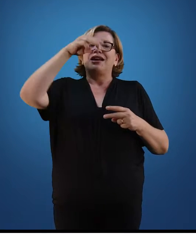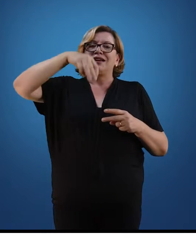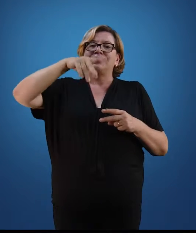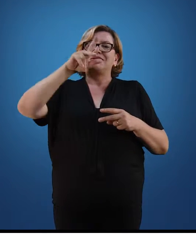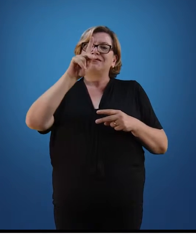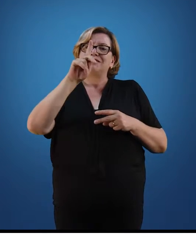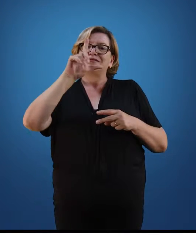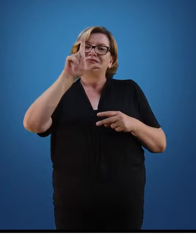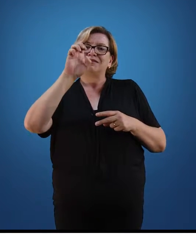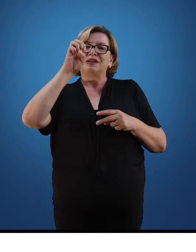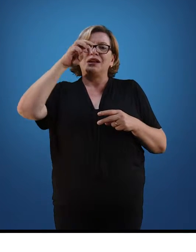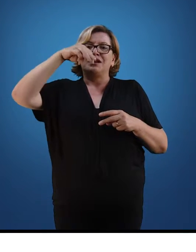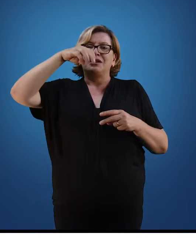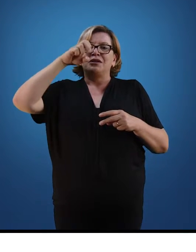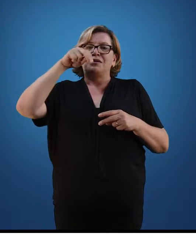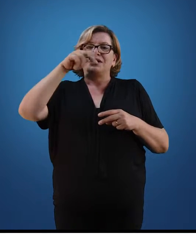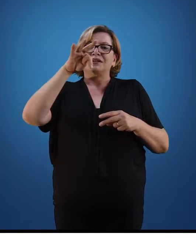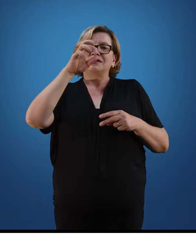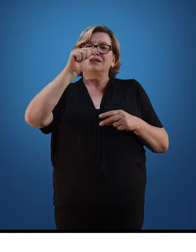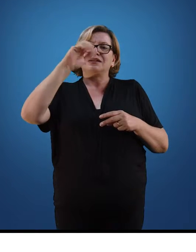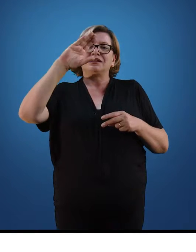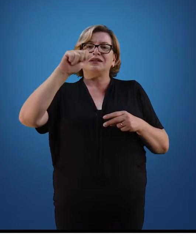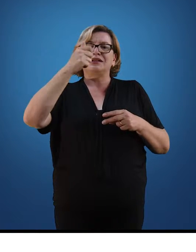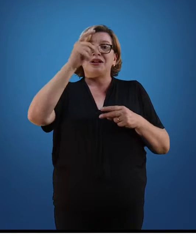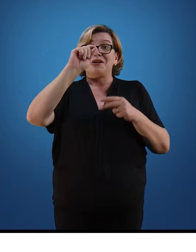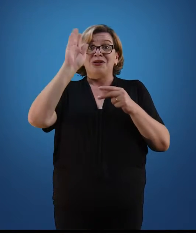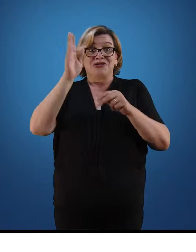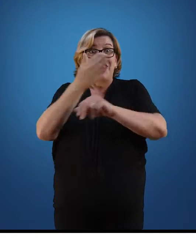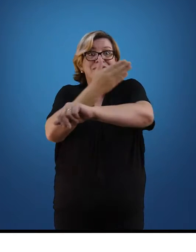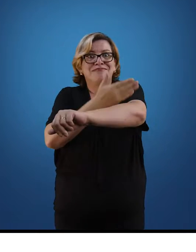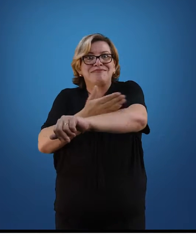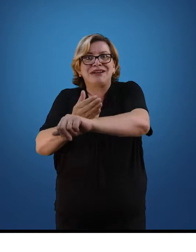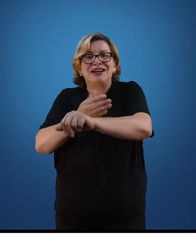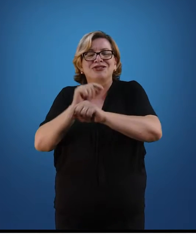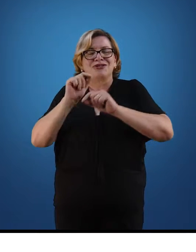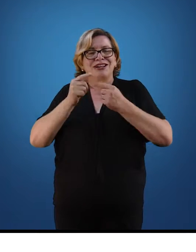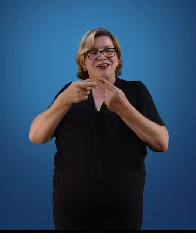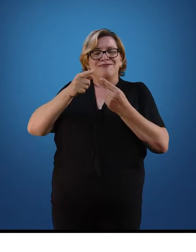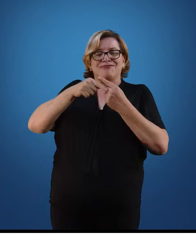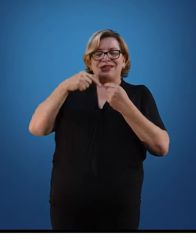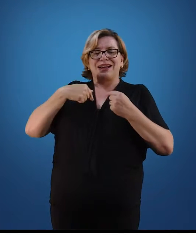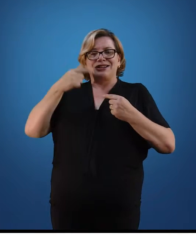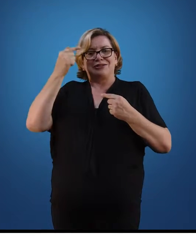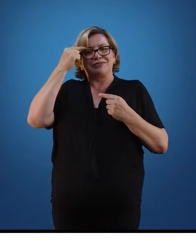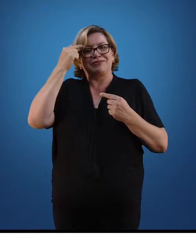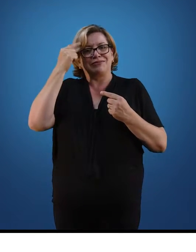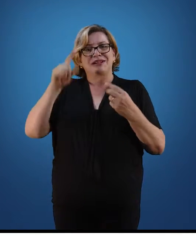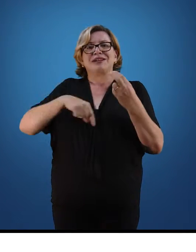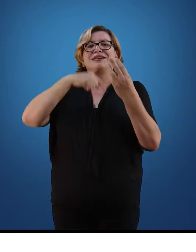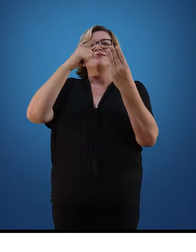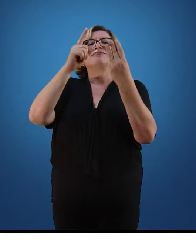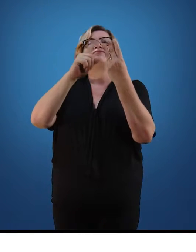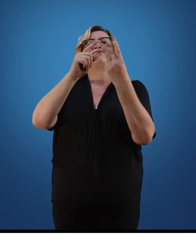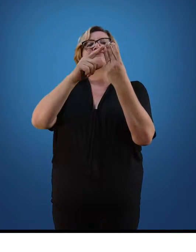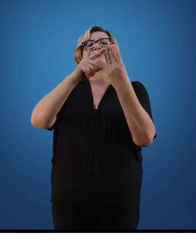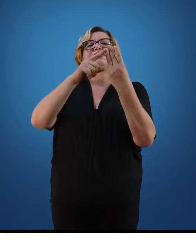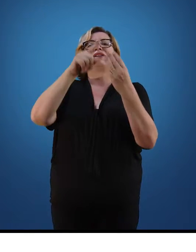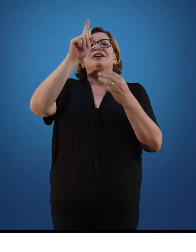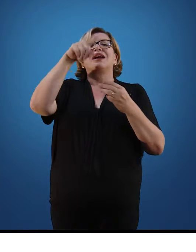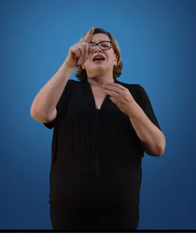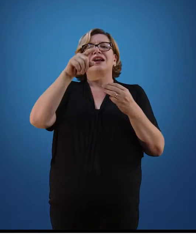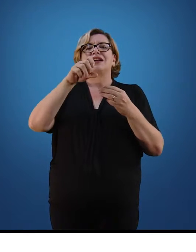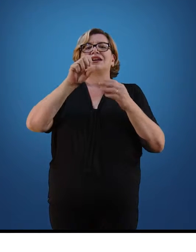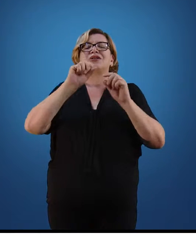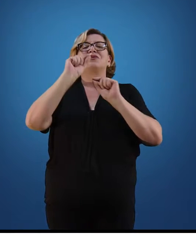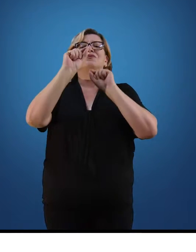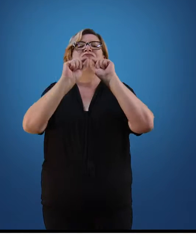Quando eu já coloco em prática as ações da inovação. E a terceira fase é a